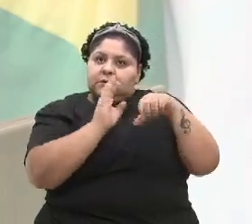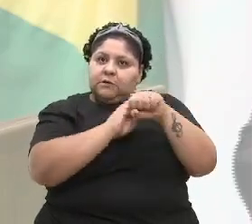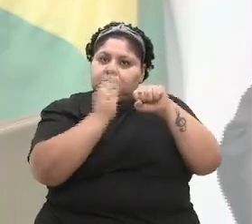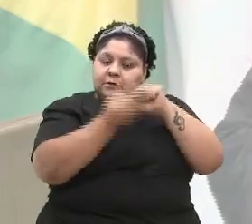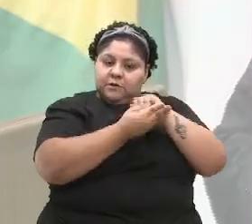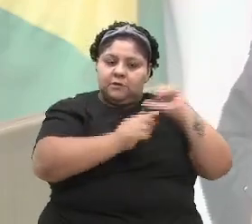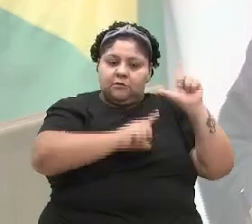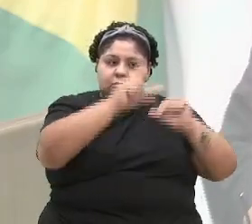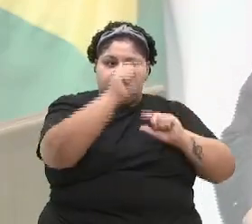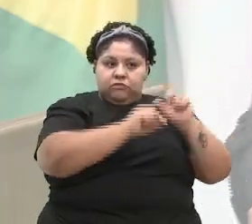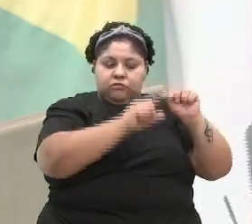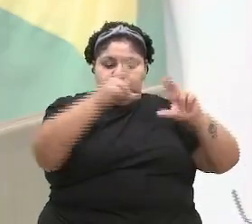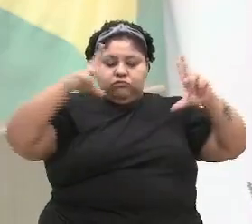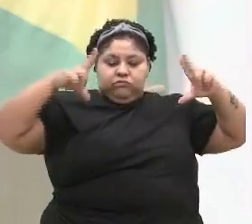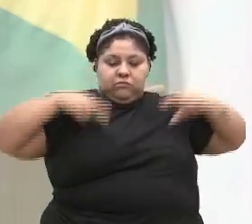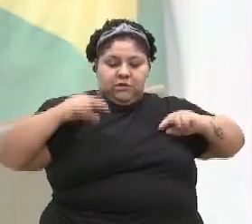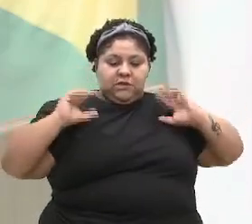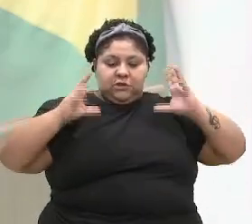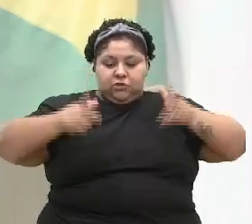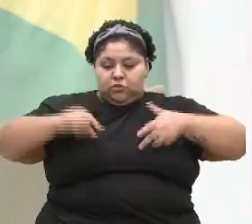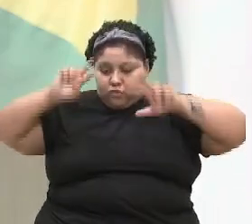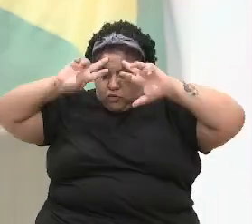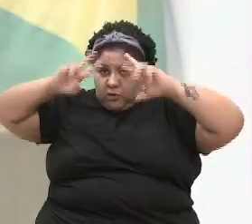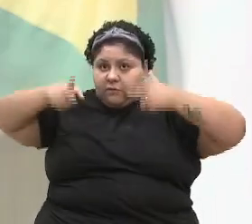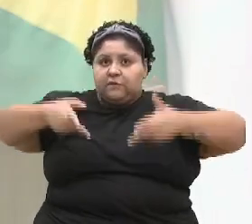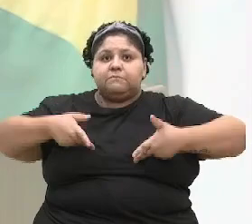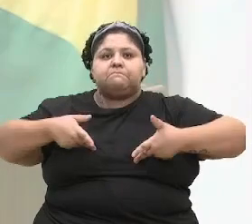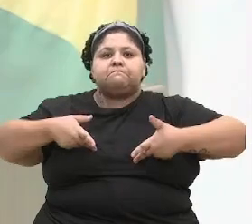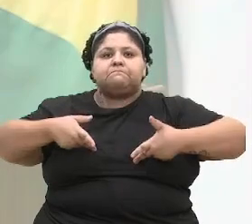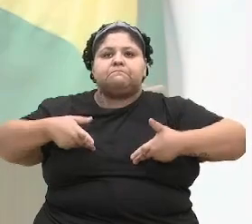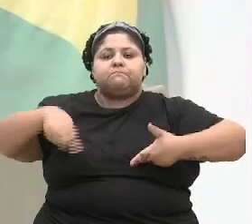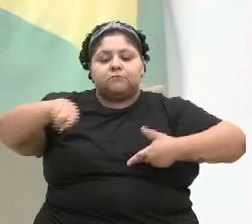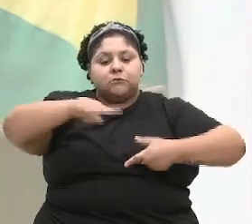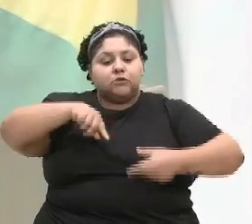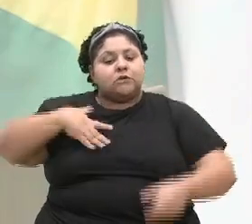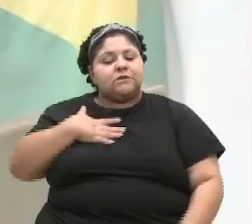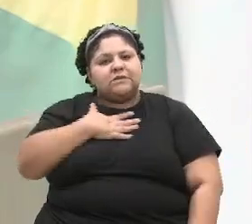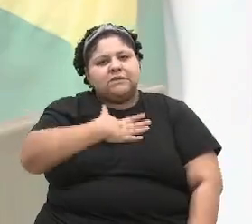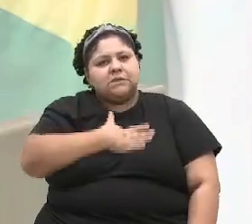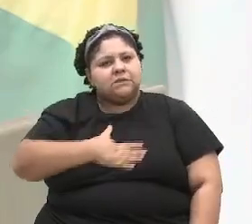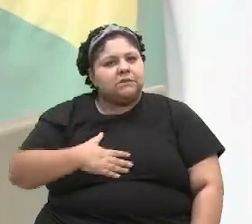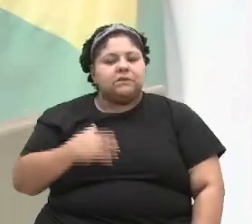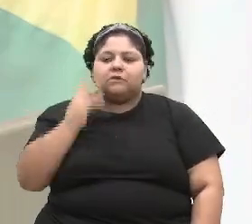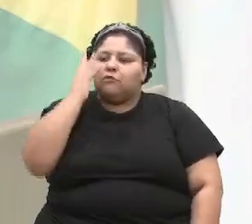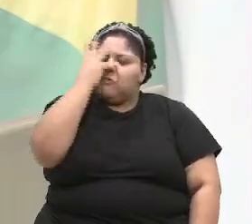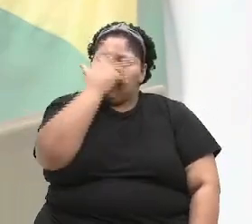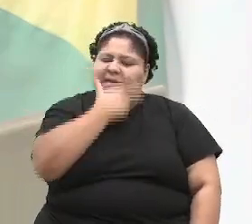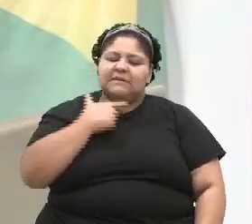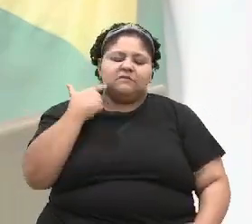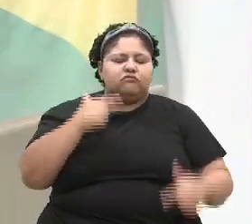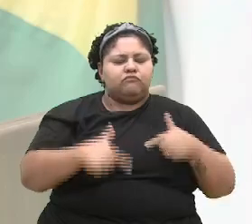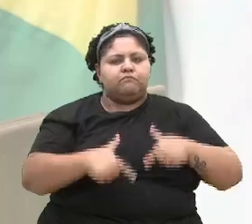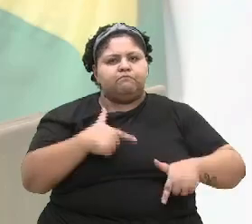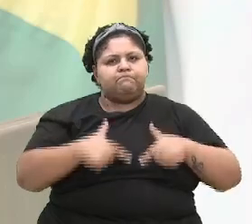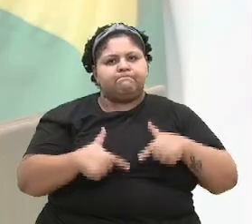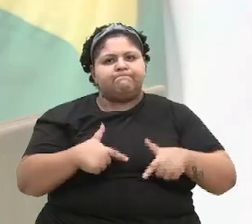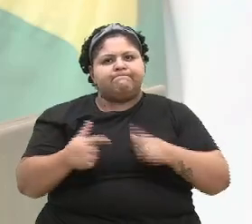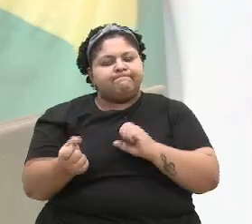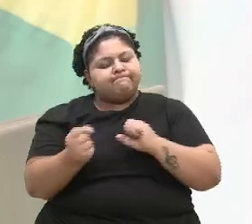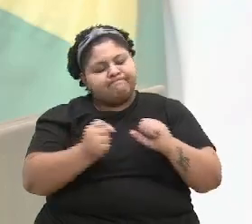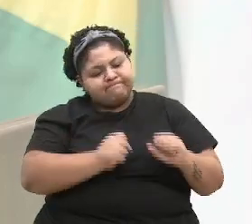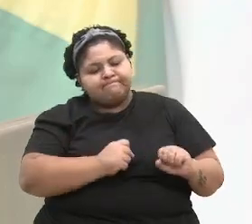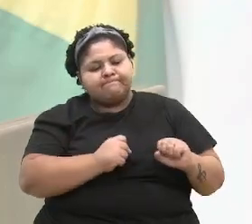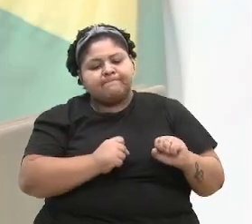merece todo o nosso reconhecimento, e nós desejamos um belíssimo trabalho, que o senhor